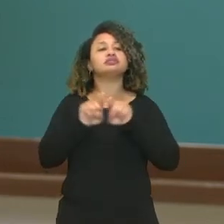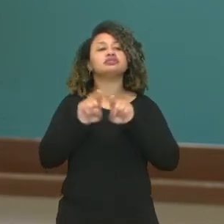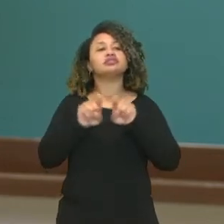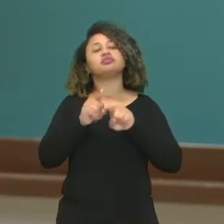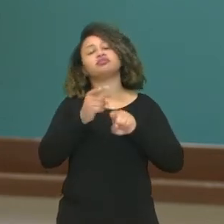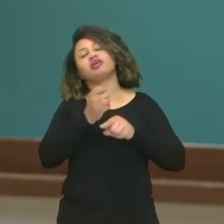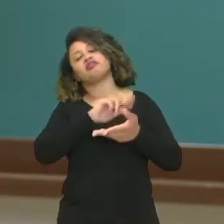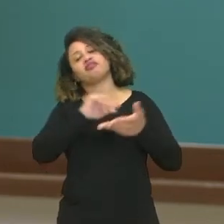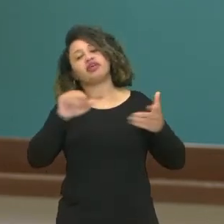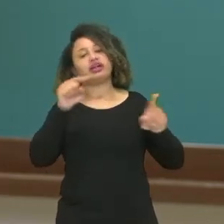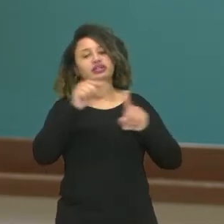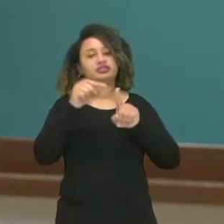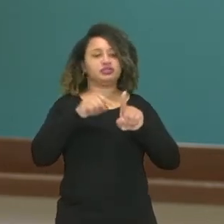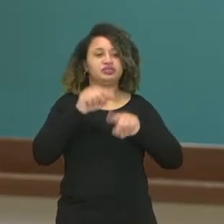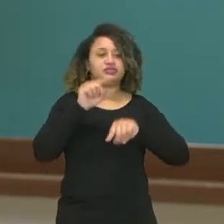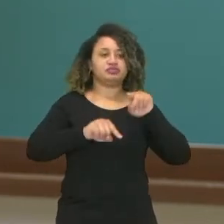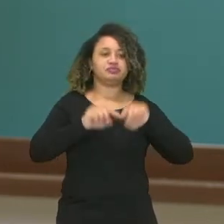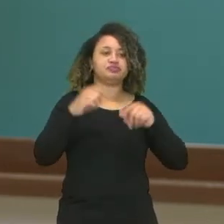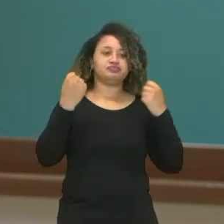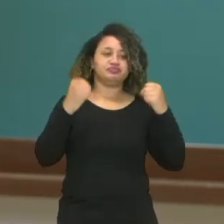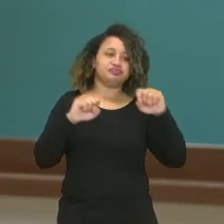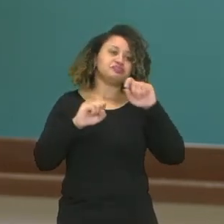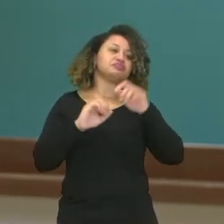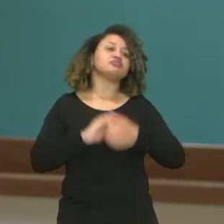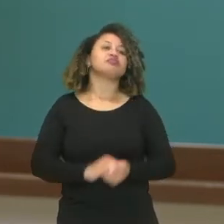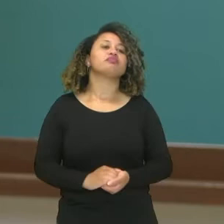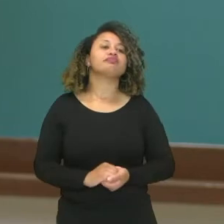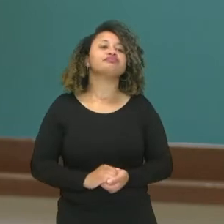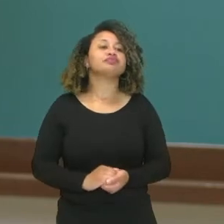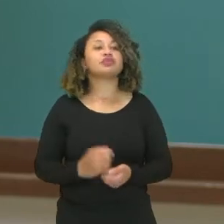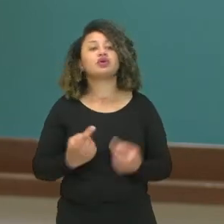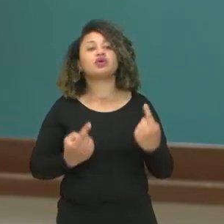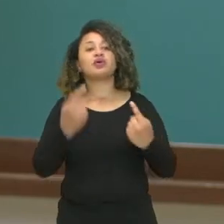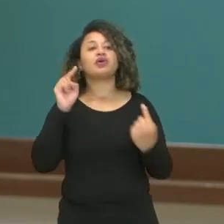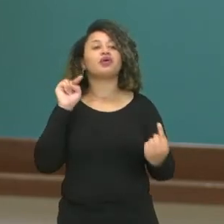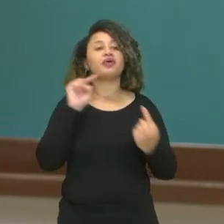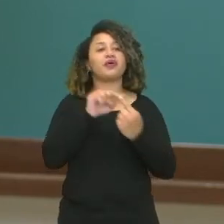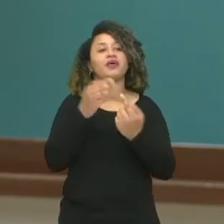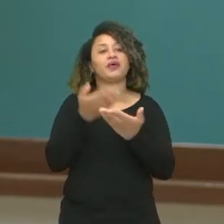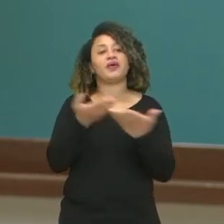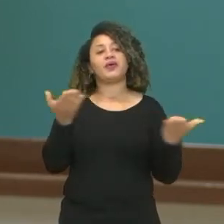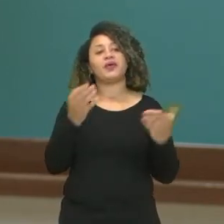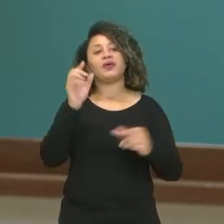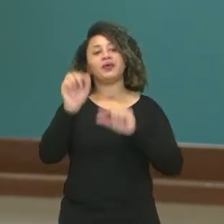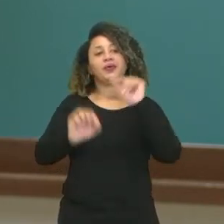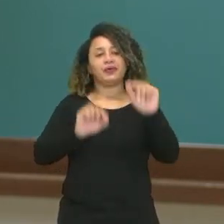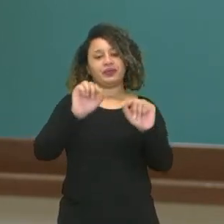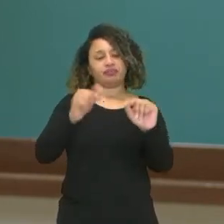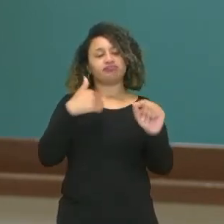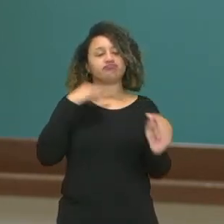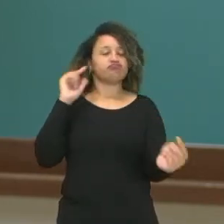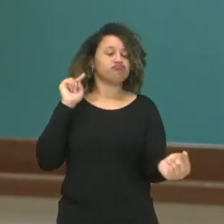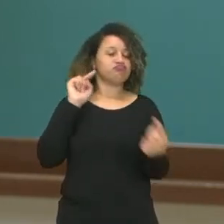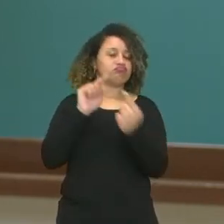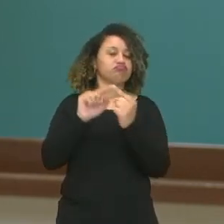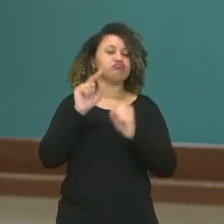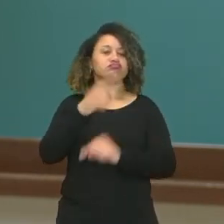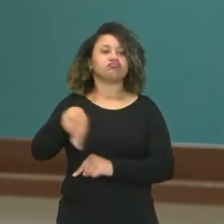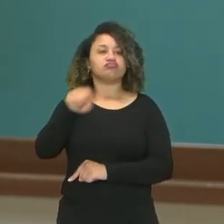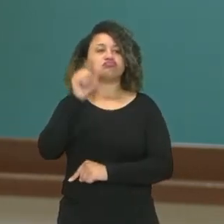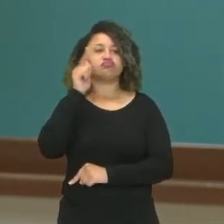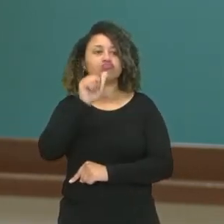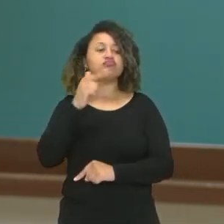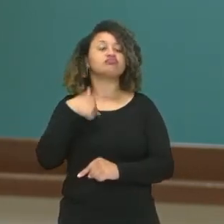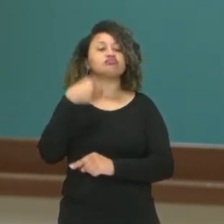os vários tipos de ginásticas, tá? Qual é o objetivo dessa nossa aula? Então, o objetivo é que vocês